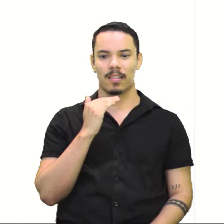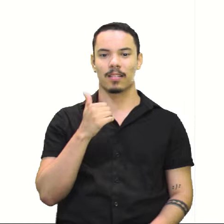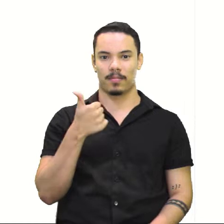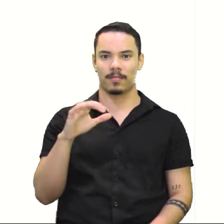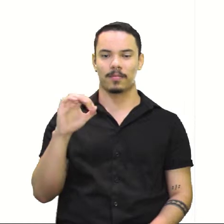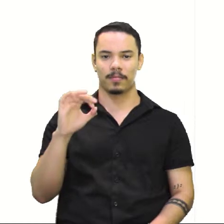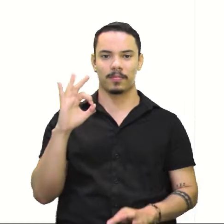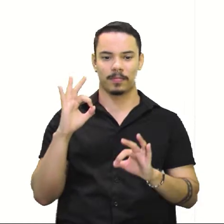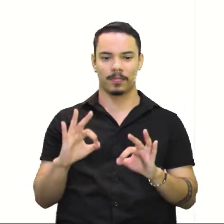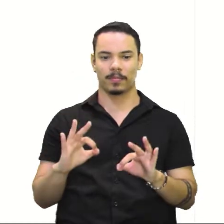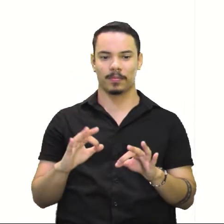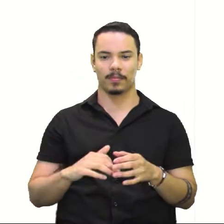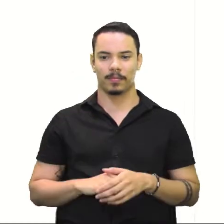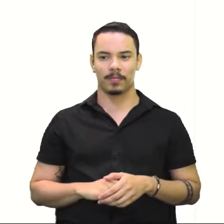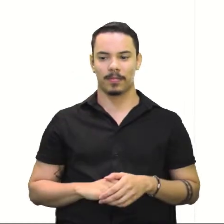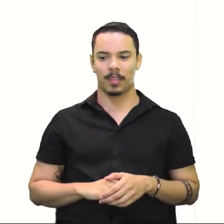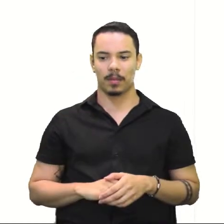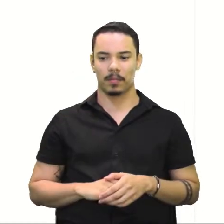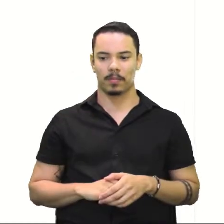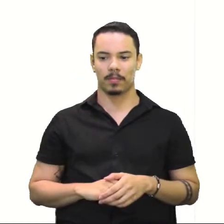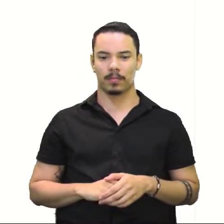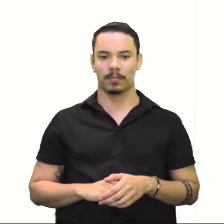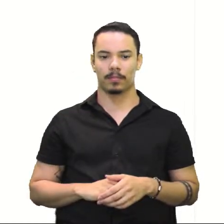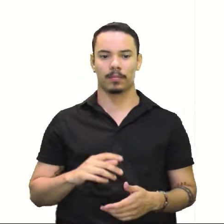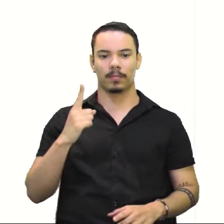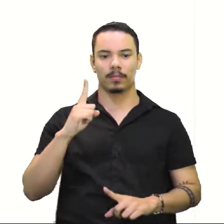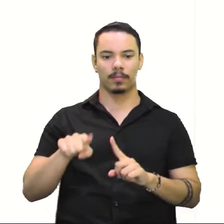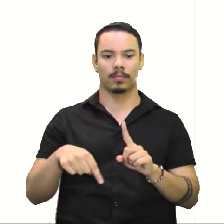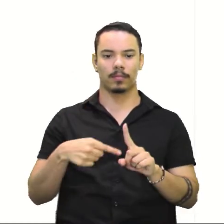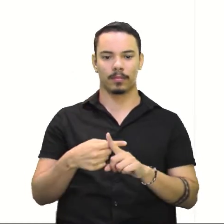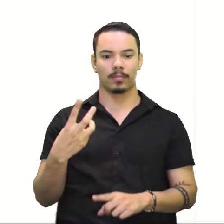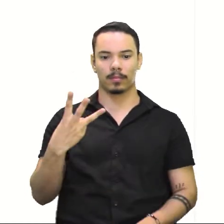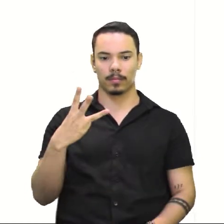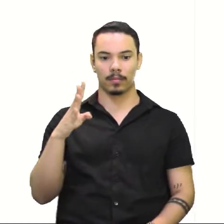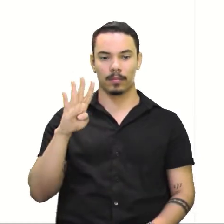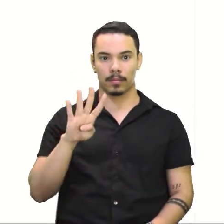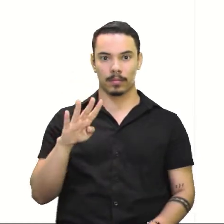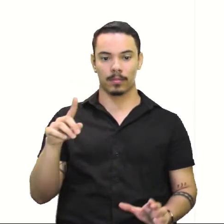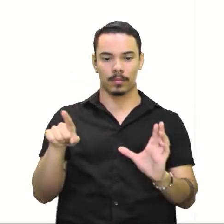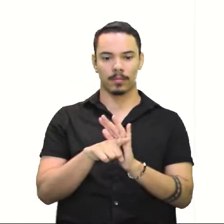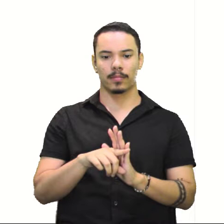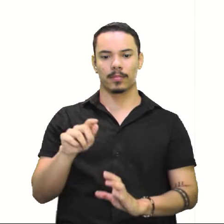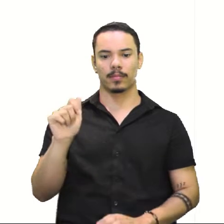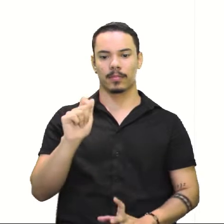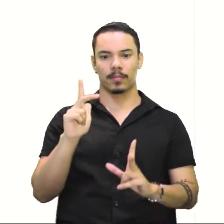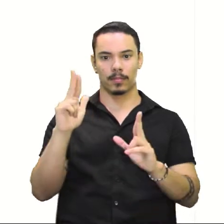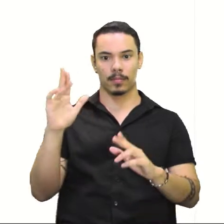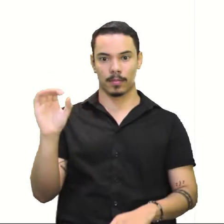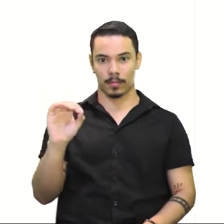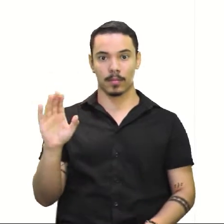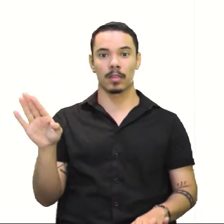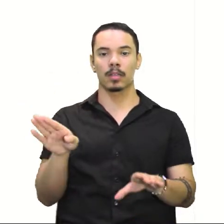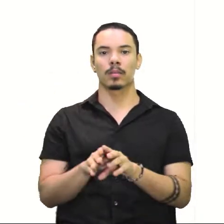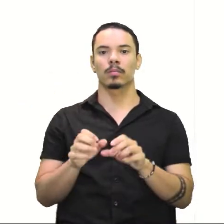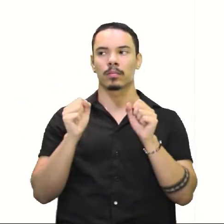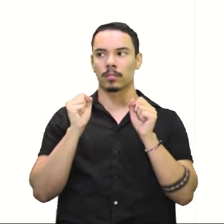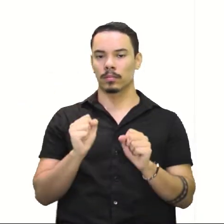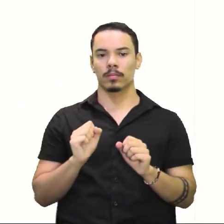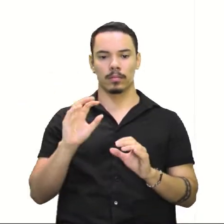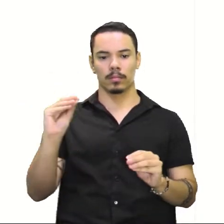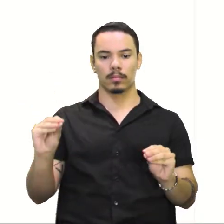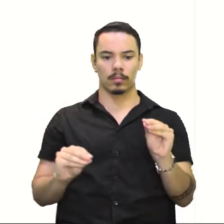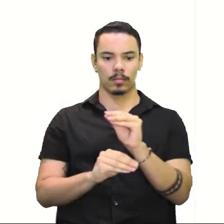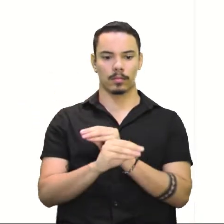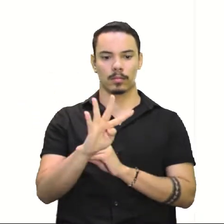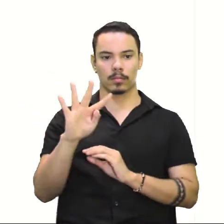Vamos lá. Então, eu tenho 1 mais 3. 4. 4 menos A igual a 0. Assim como eu posso passar o 4 para o outro lado